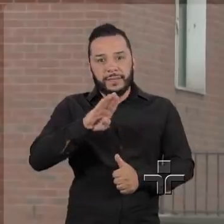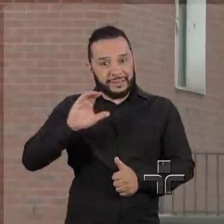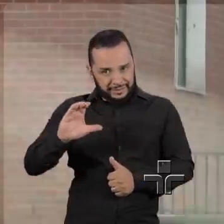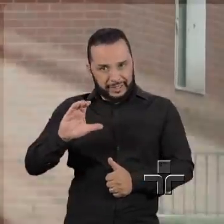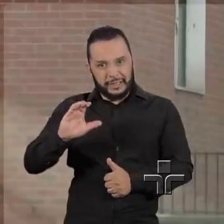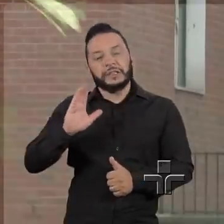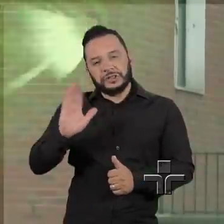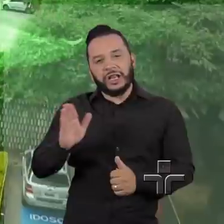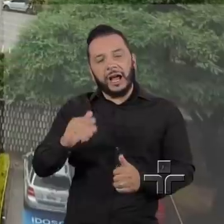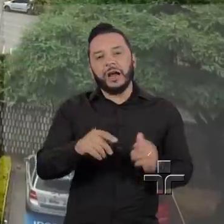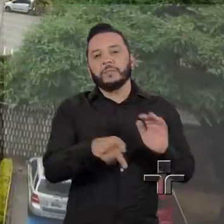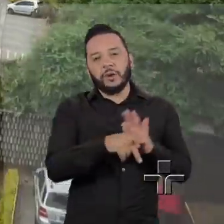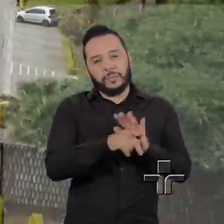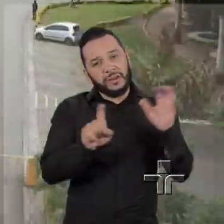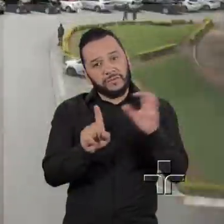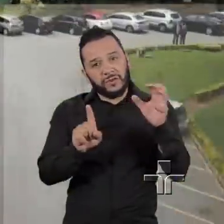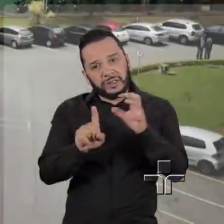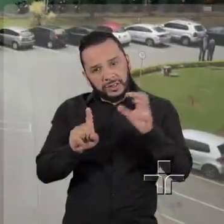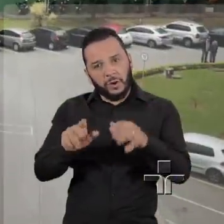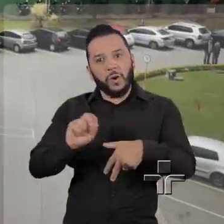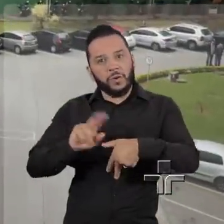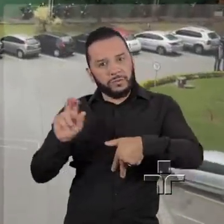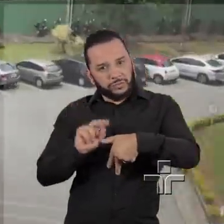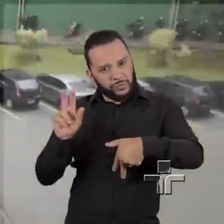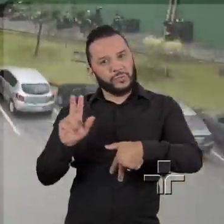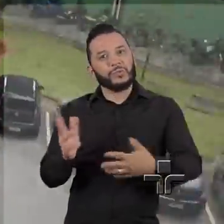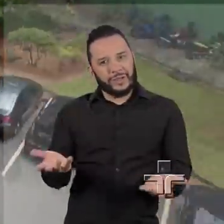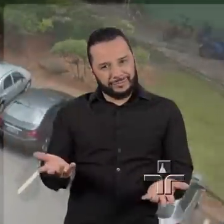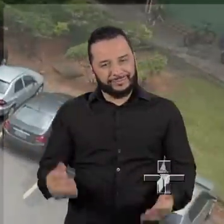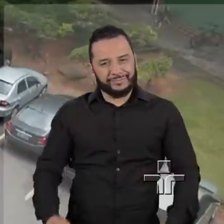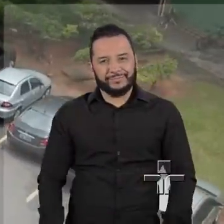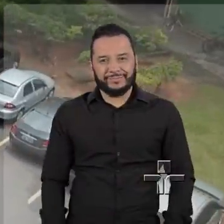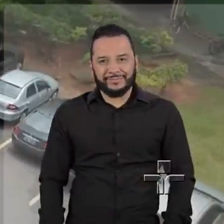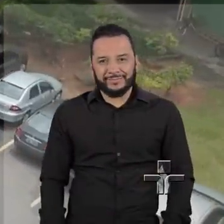que serviu de inspiração para a criação da TV Cultura.